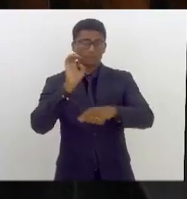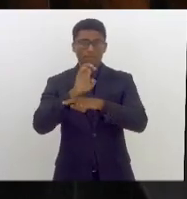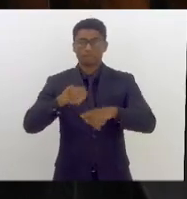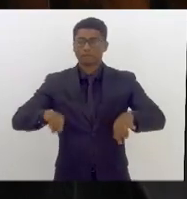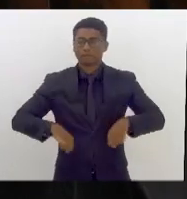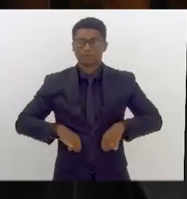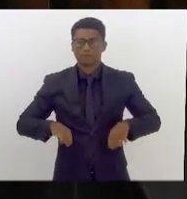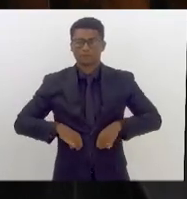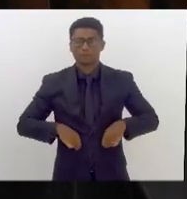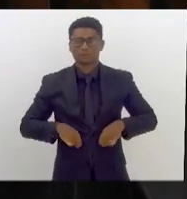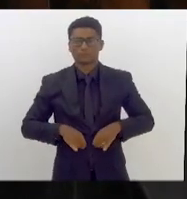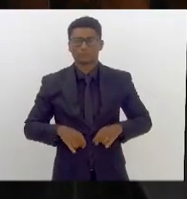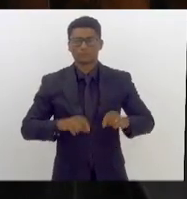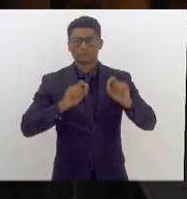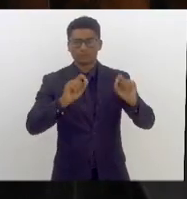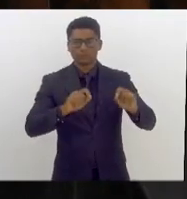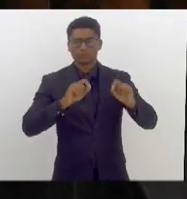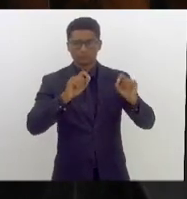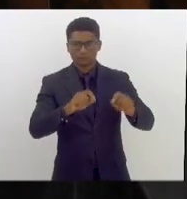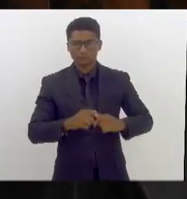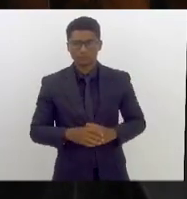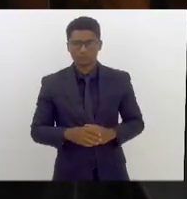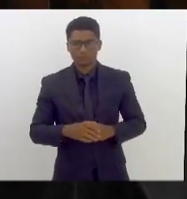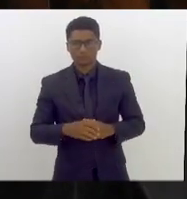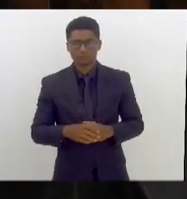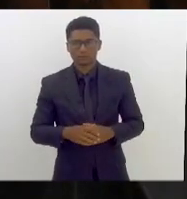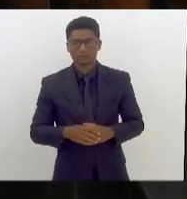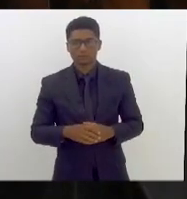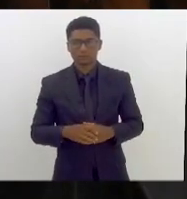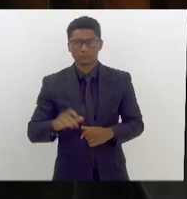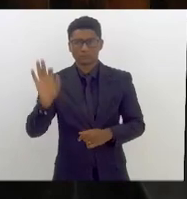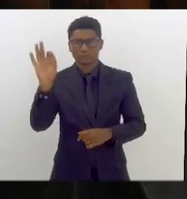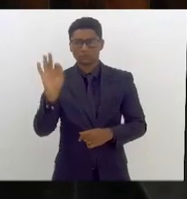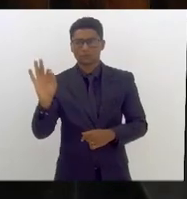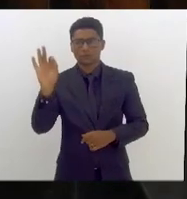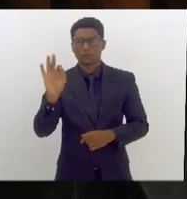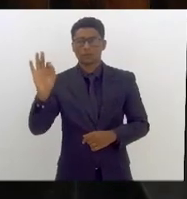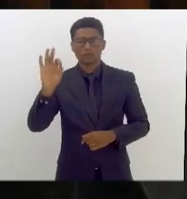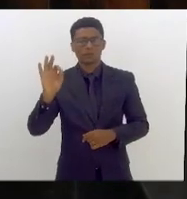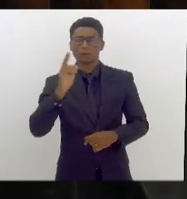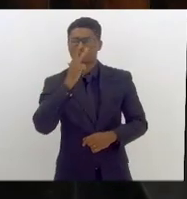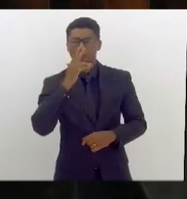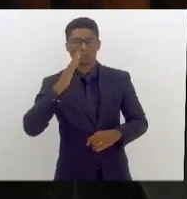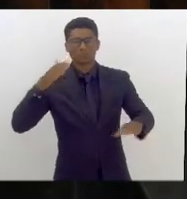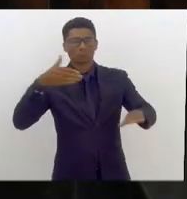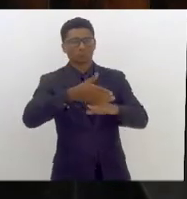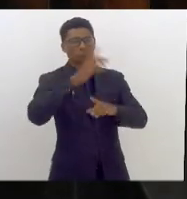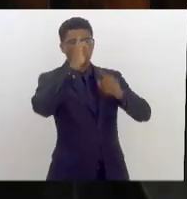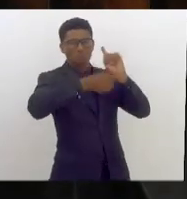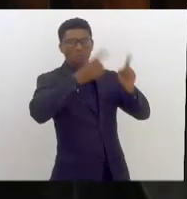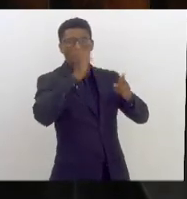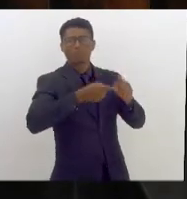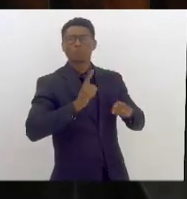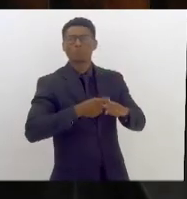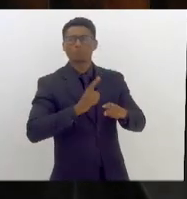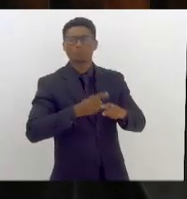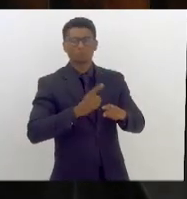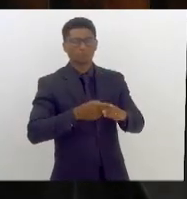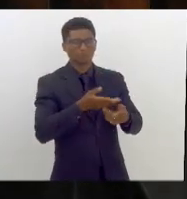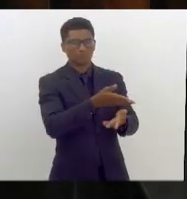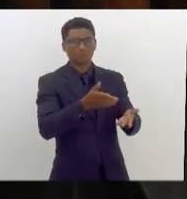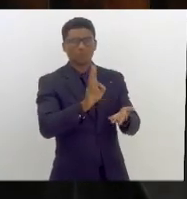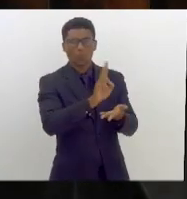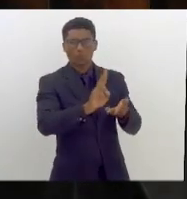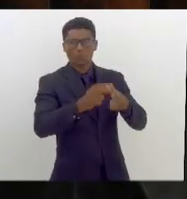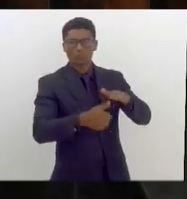uma espécie de intervenção não declarada da União. Sim, senhor. Porque reitores, o